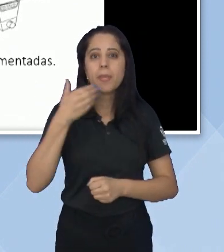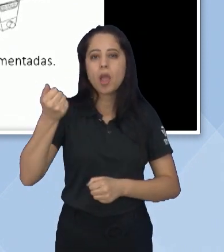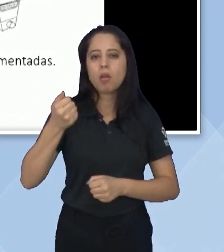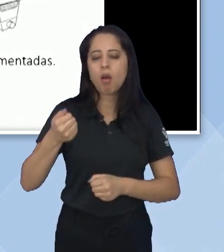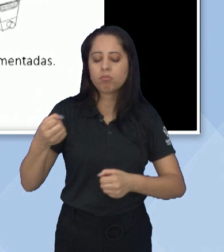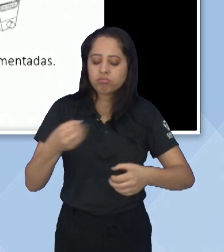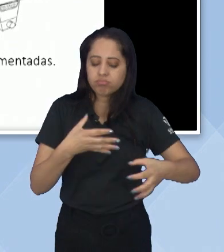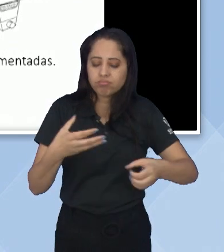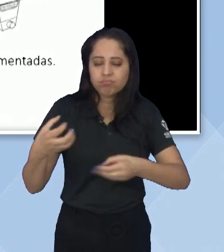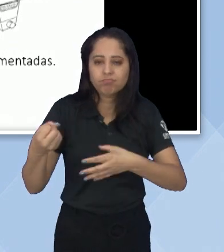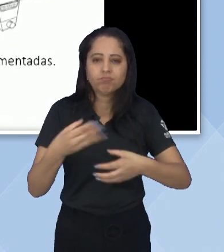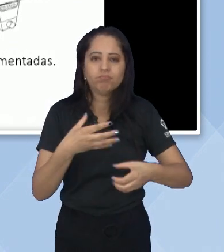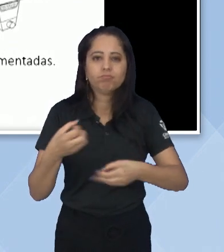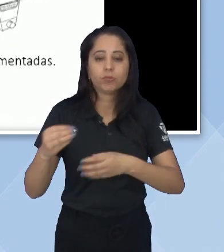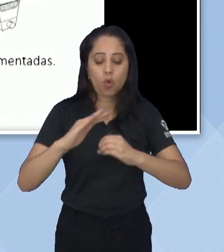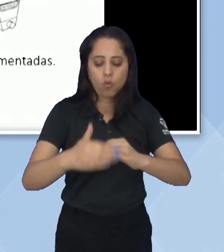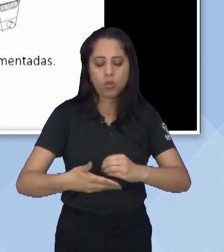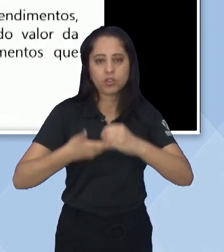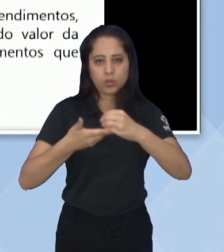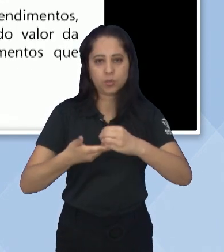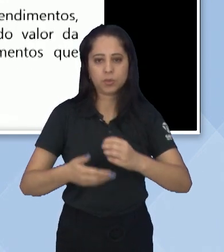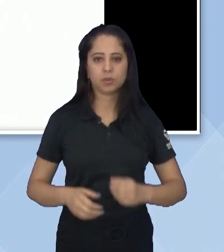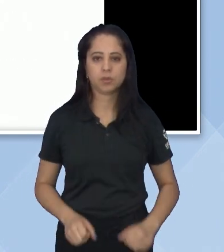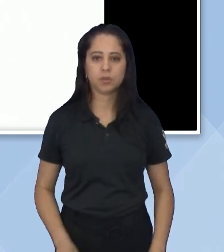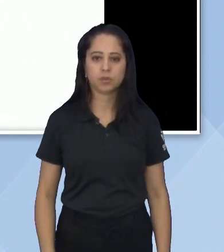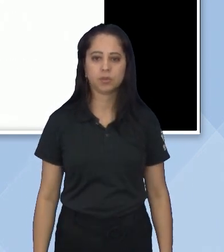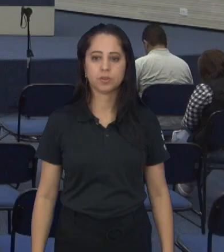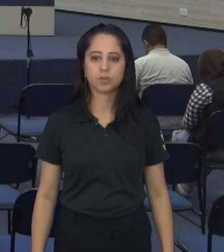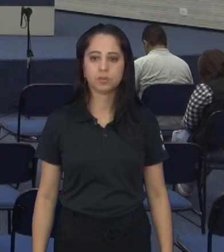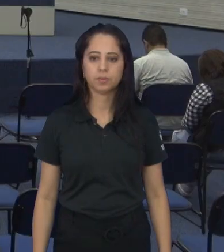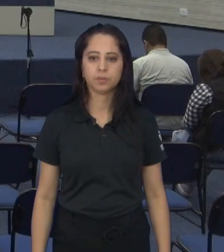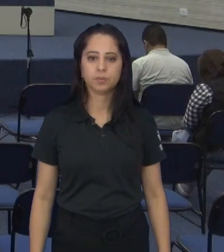aperfeiçoando o fator de sustentabilidade do plano diretor